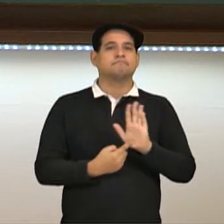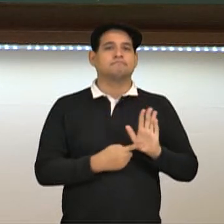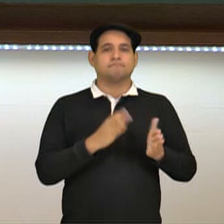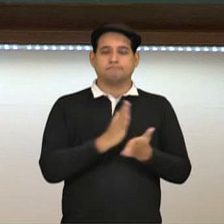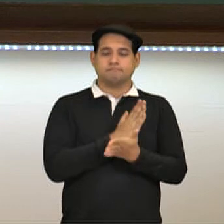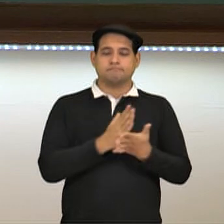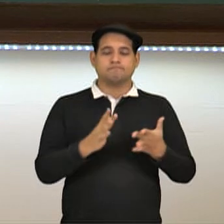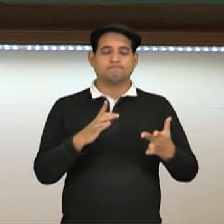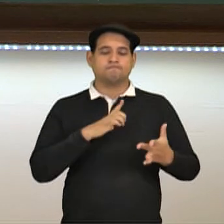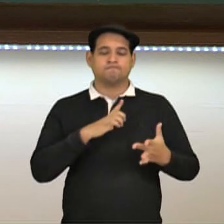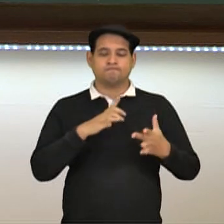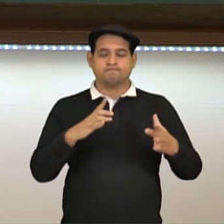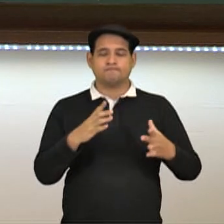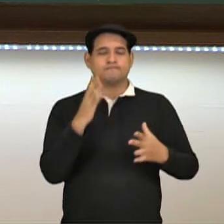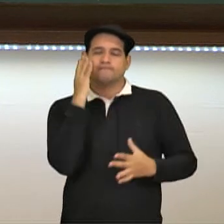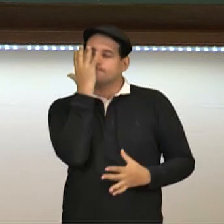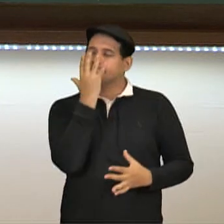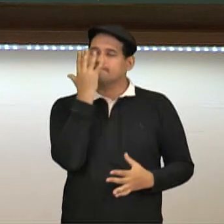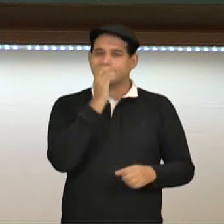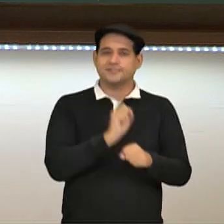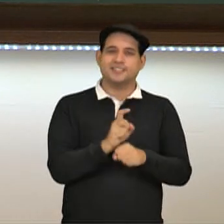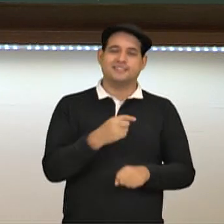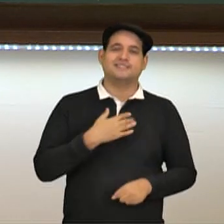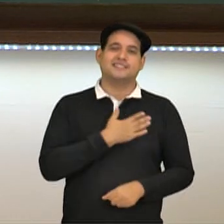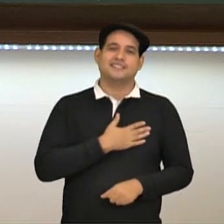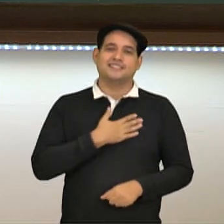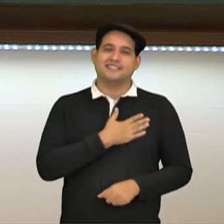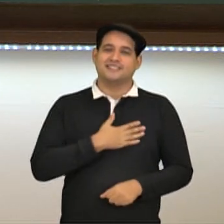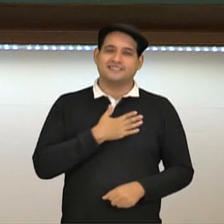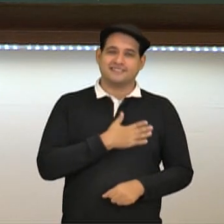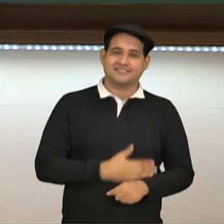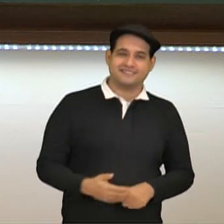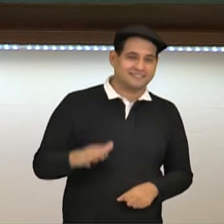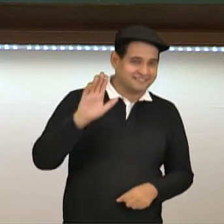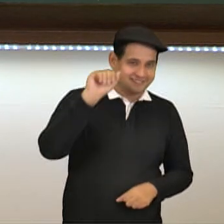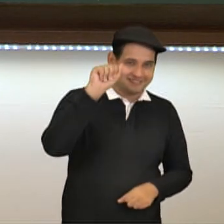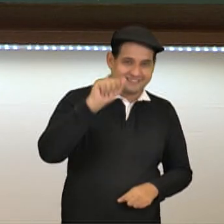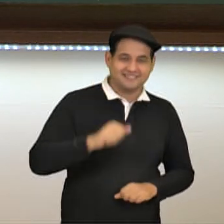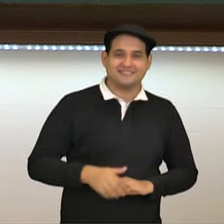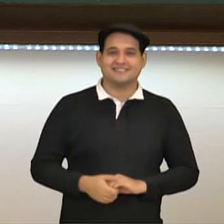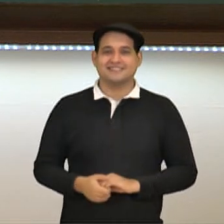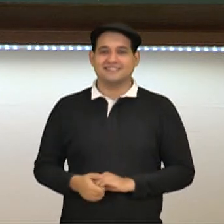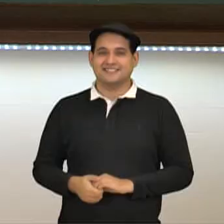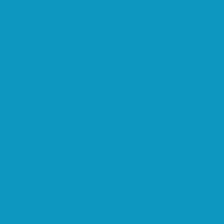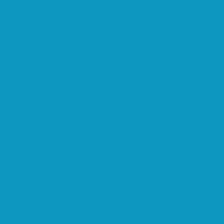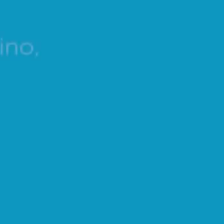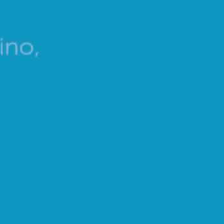elementos composicionais do romance, espero que vocês tenham gostado e até breve.